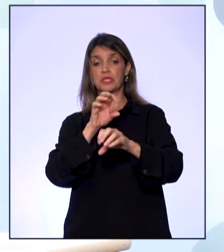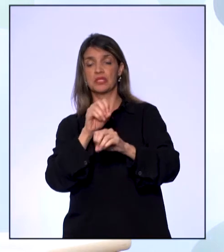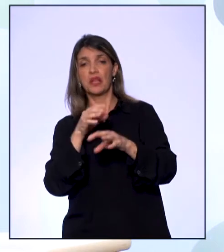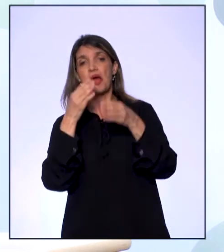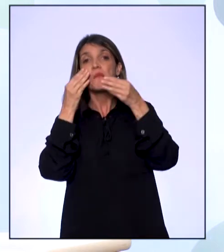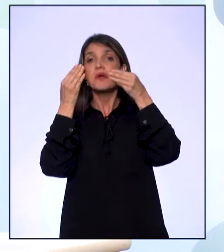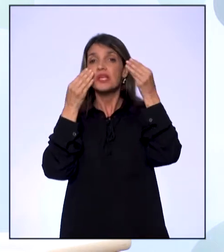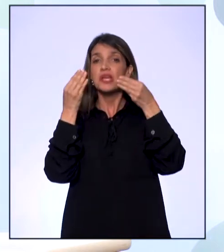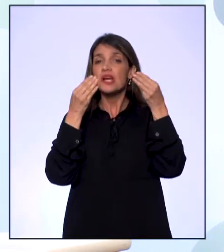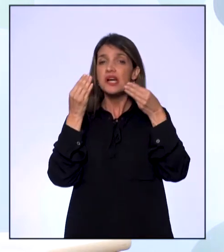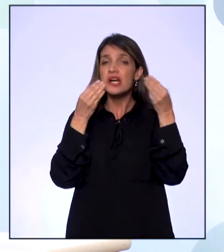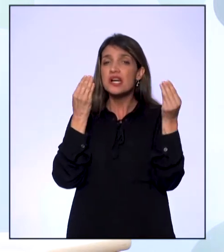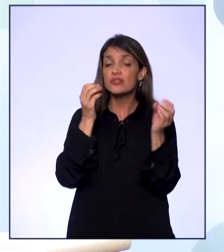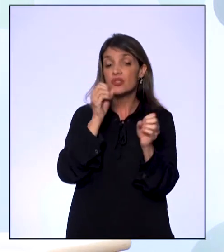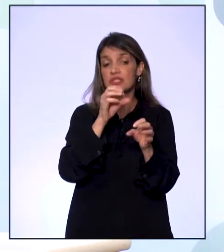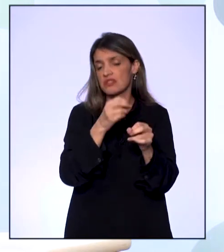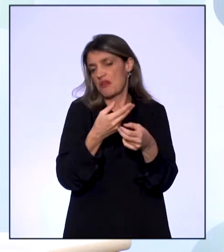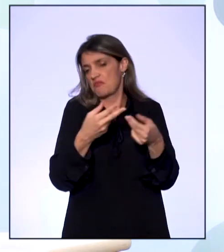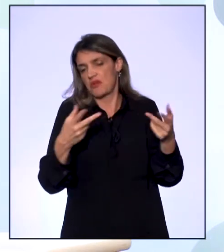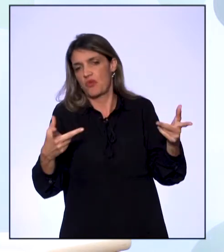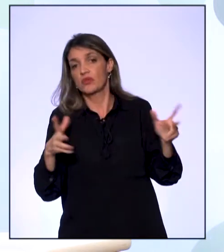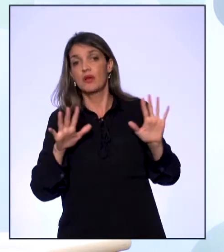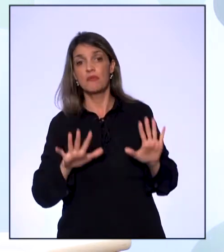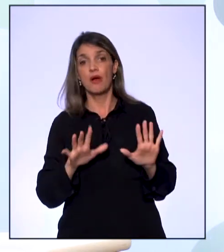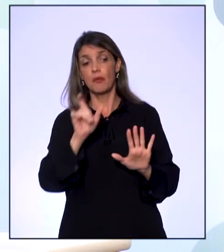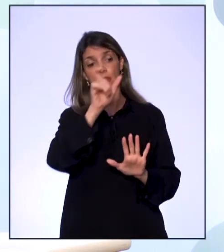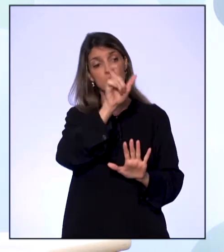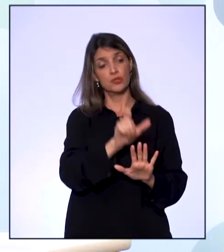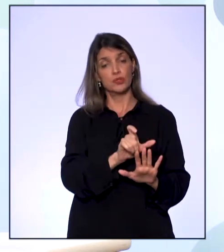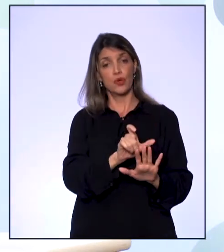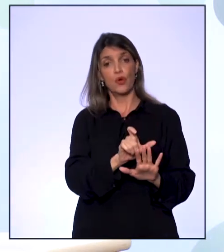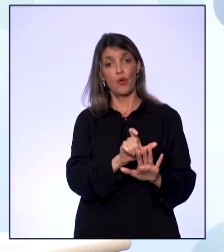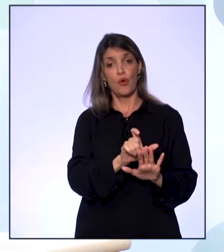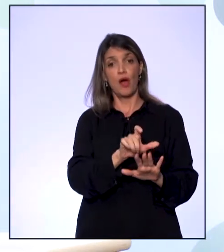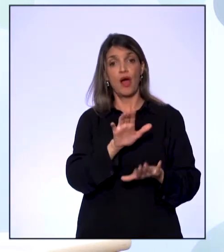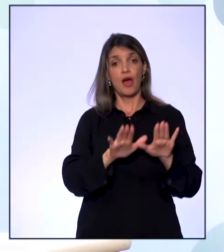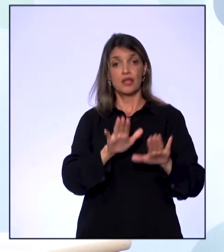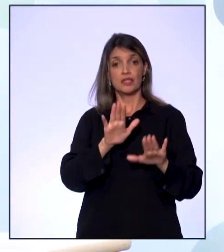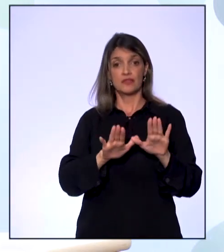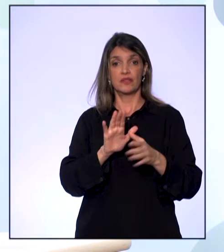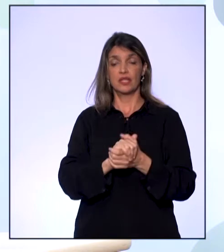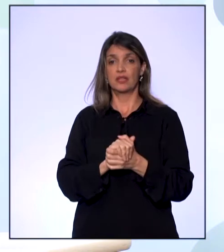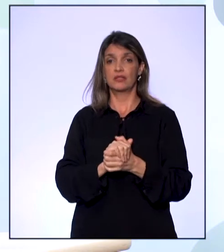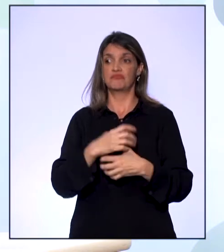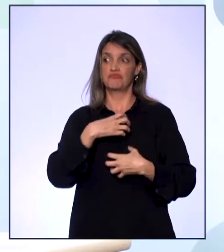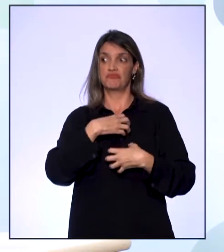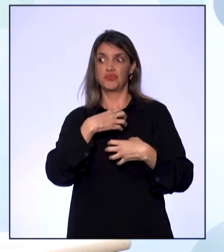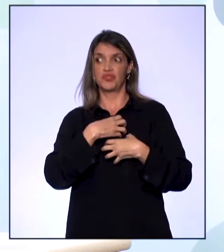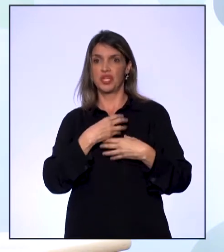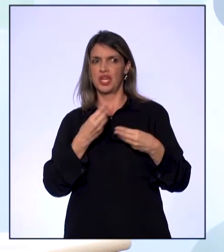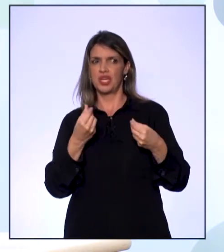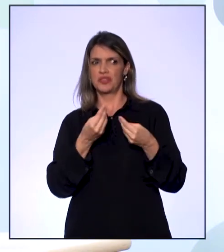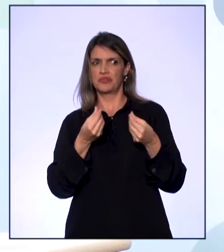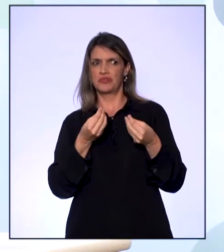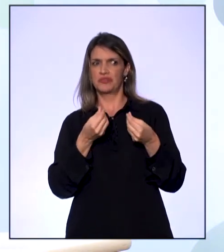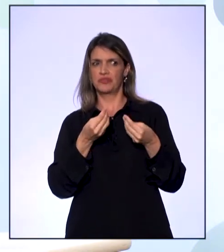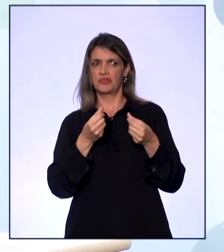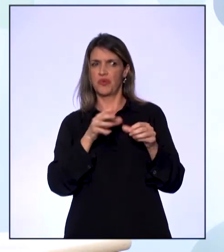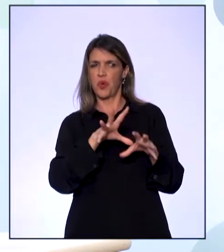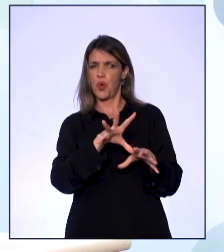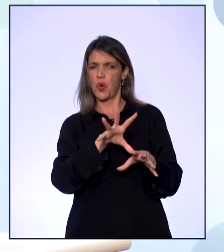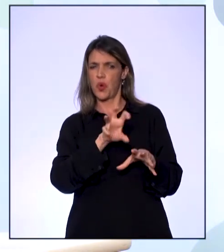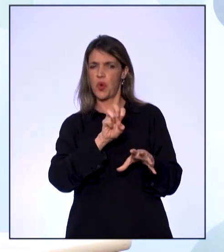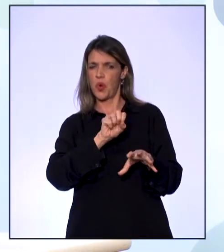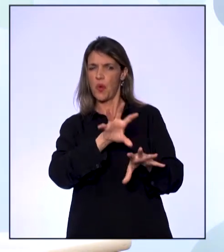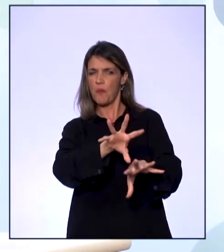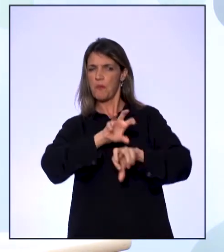fazer um tipo de coisa. E essa pessoa, na verdade, ela serve como modelo até às vezes de conduta, né? Então, eleger bons curadores é bom para a nossa